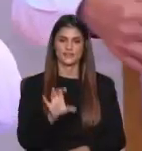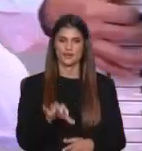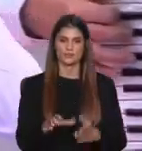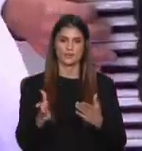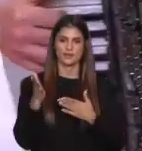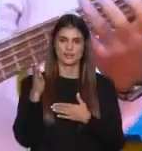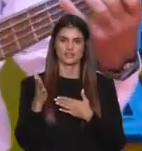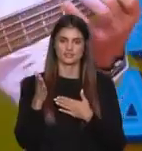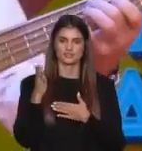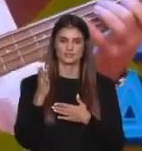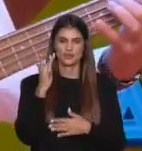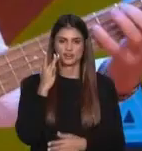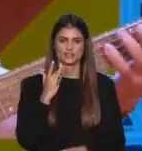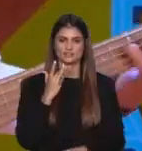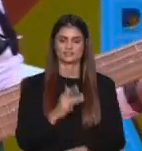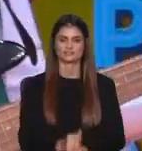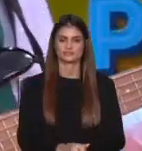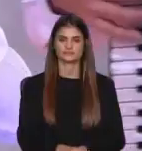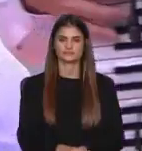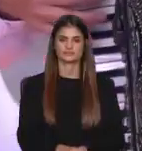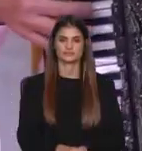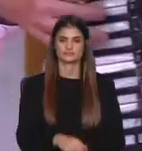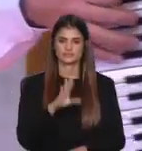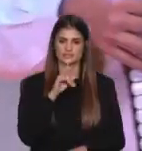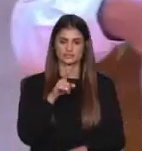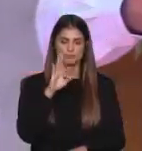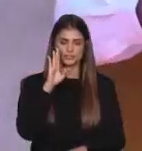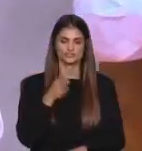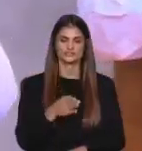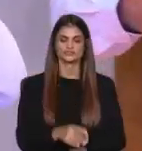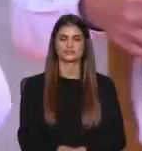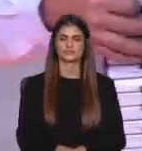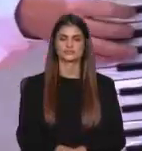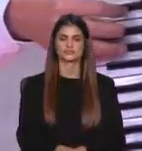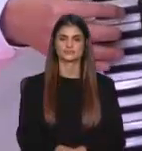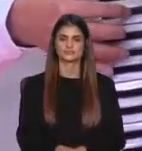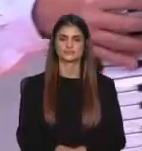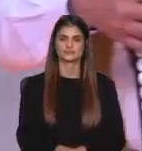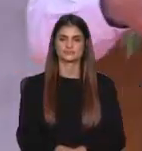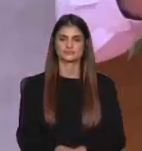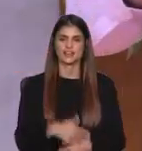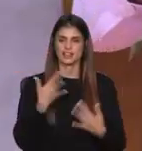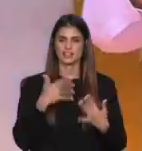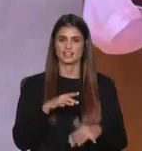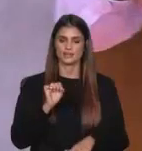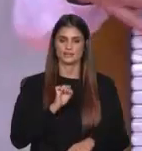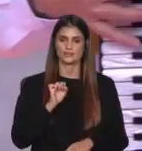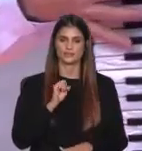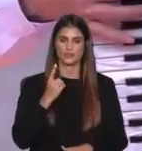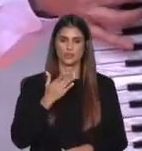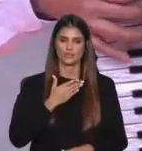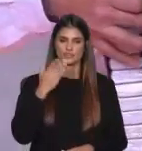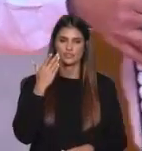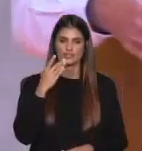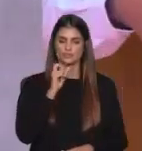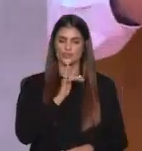bailar. Morena, ai se tu soubesses, a minha alegria era por um dia ser o